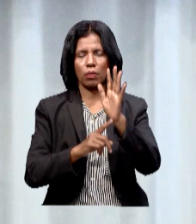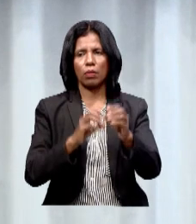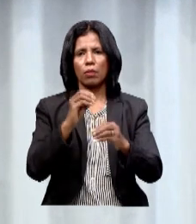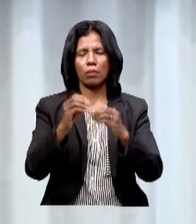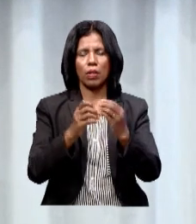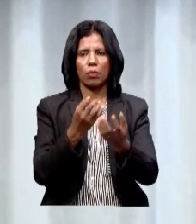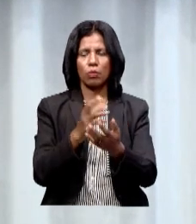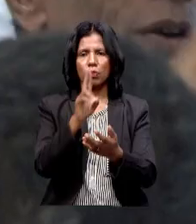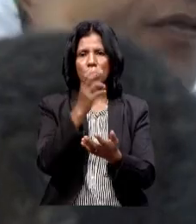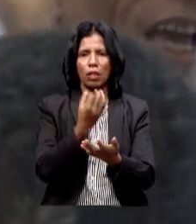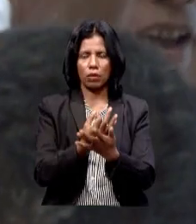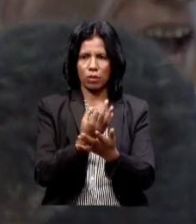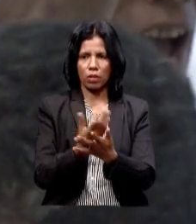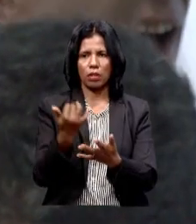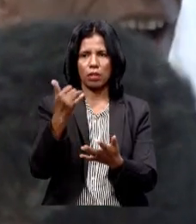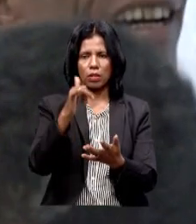e...